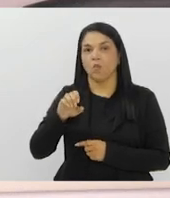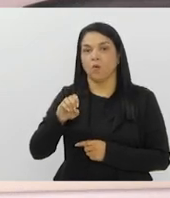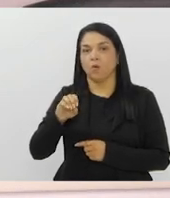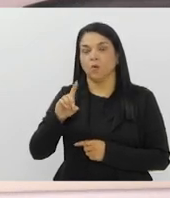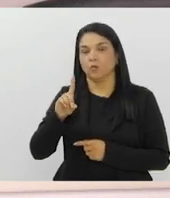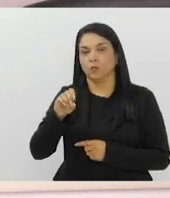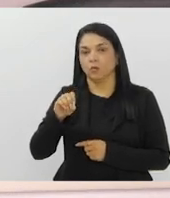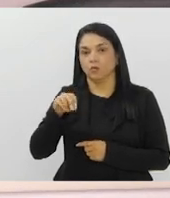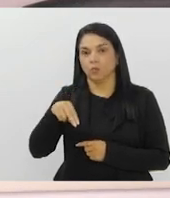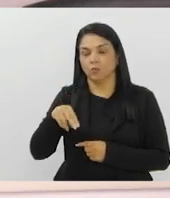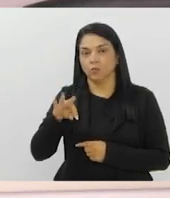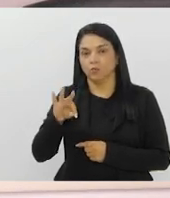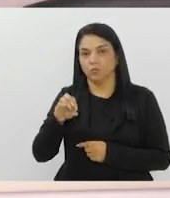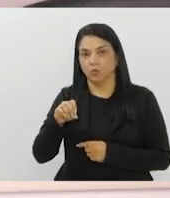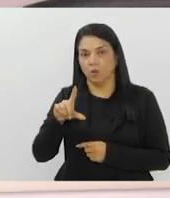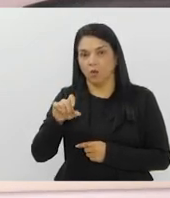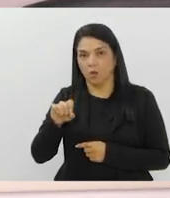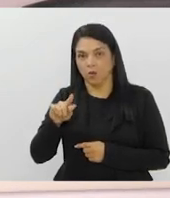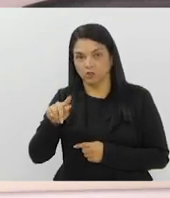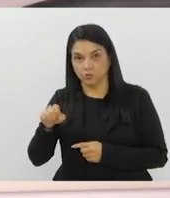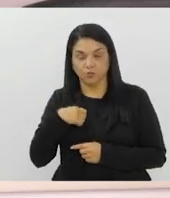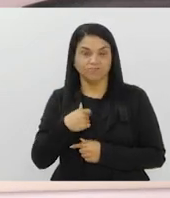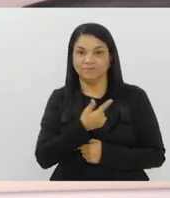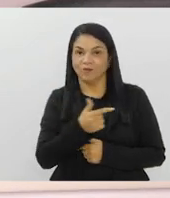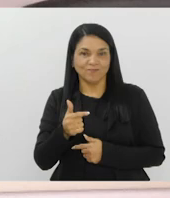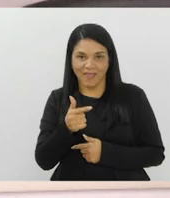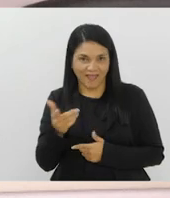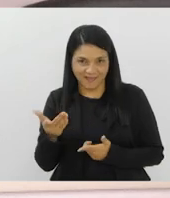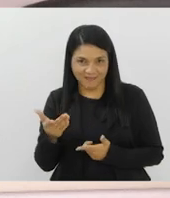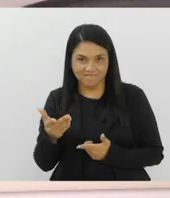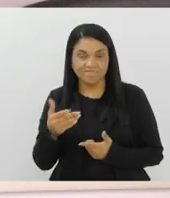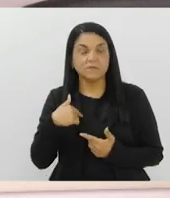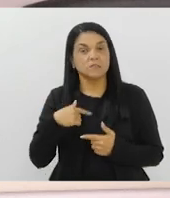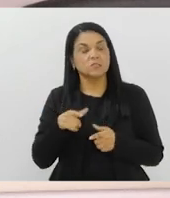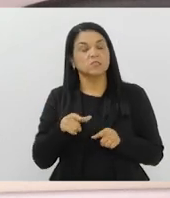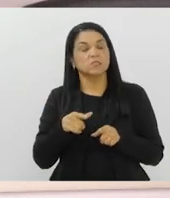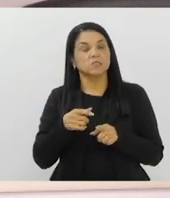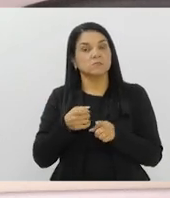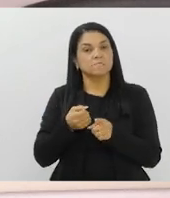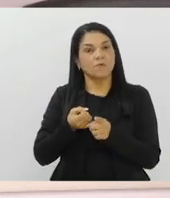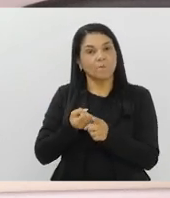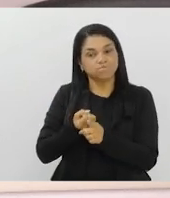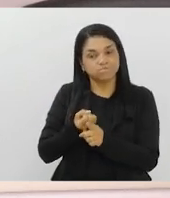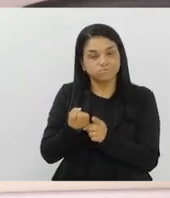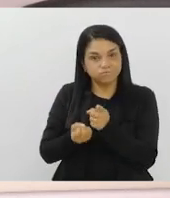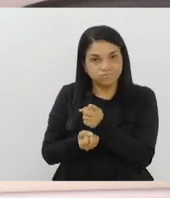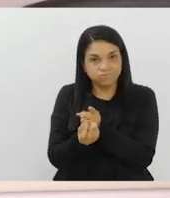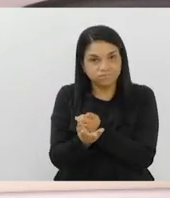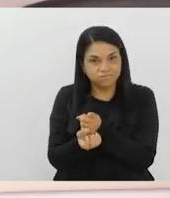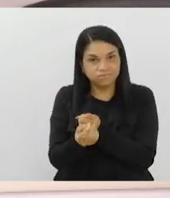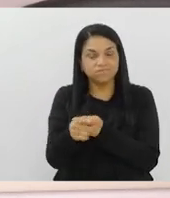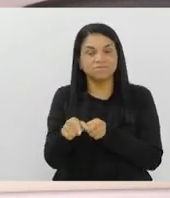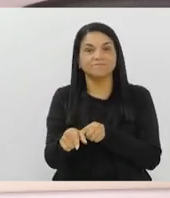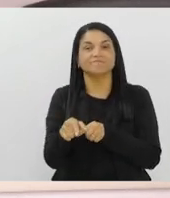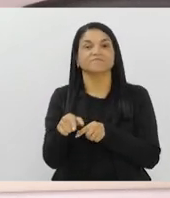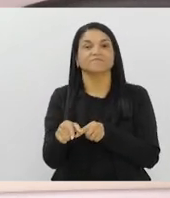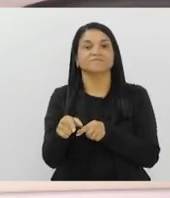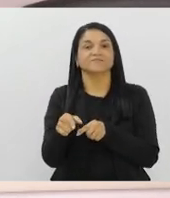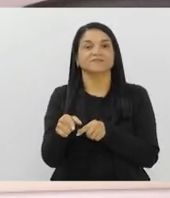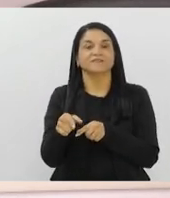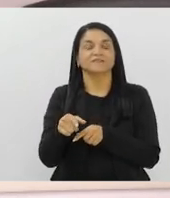já estou fazendo aqui um spoiler, que nós vamos lançar o pré-natal odontológico do